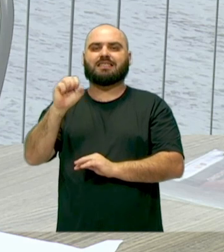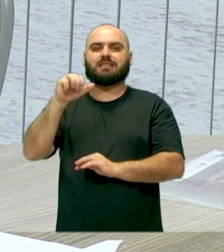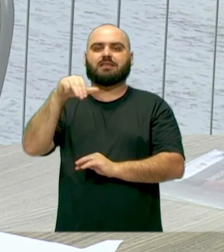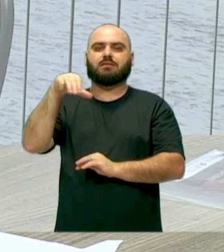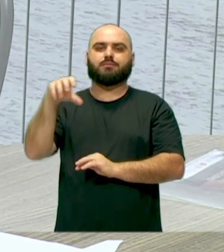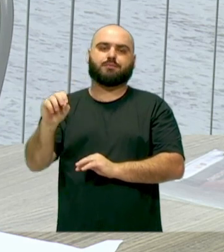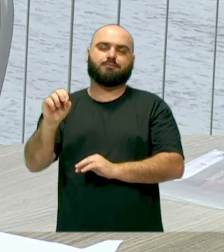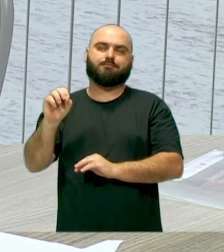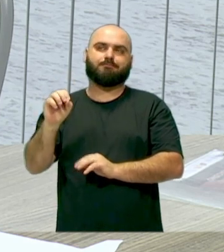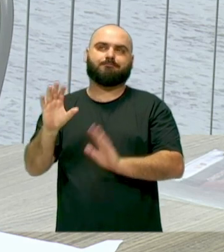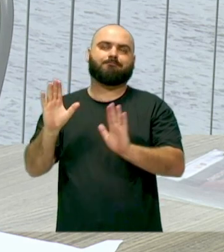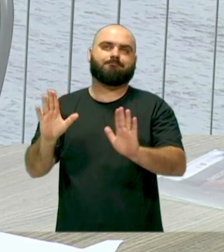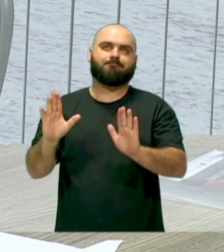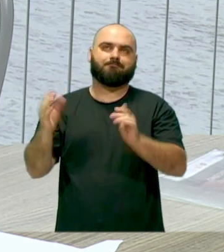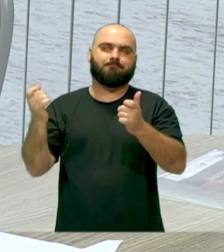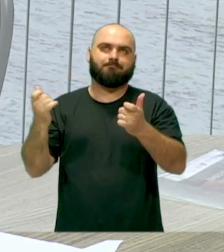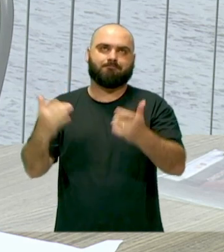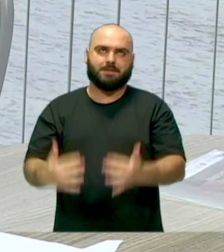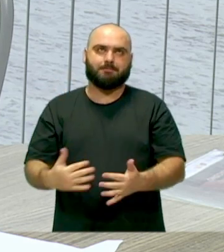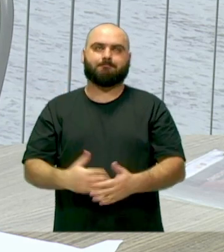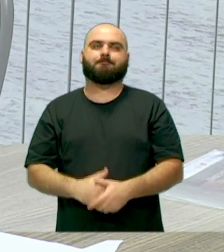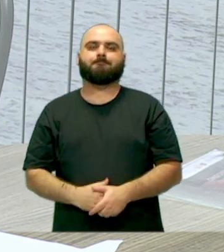vamos dizer assim, a